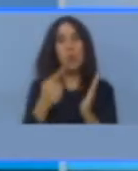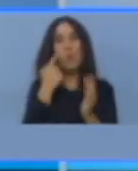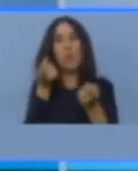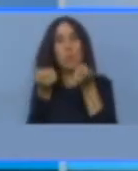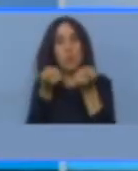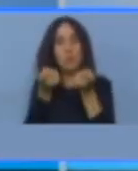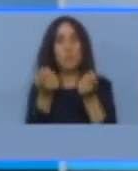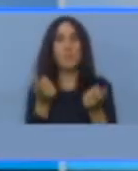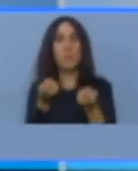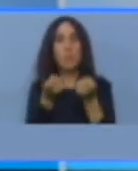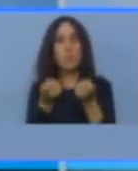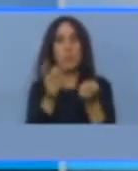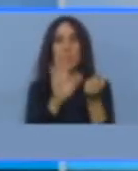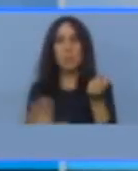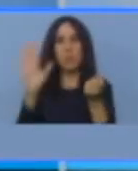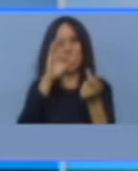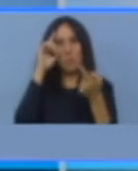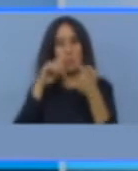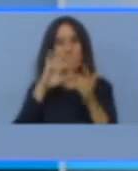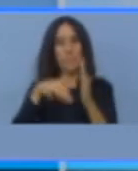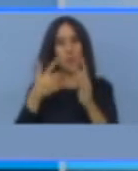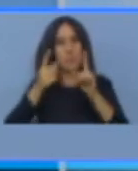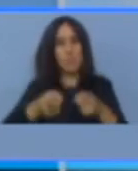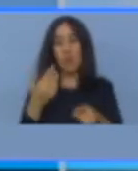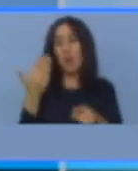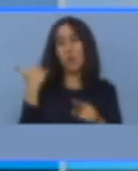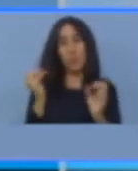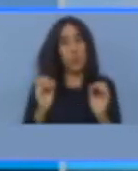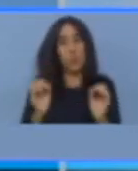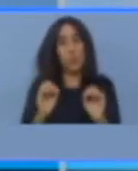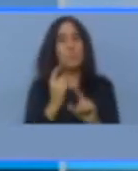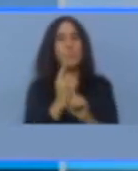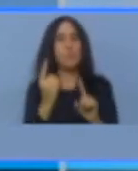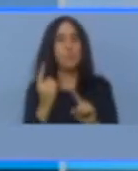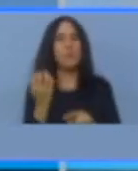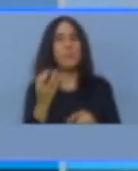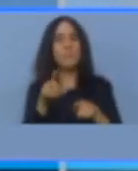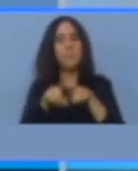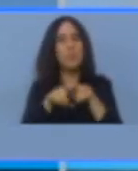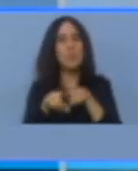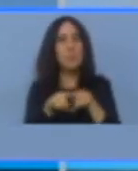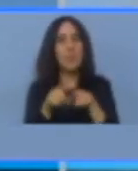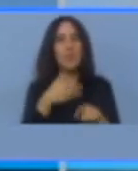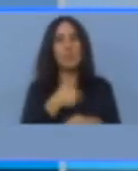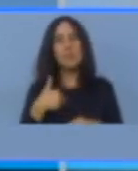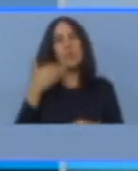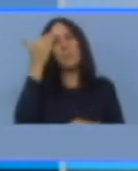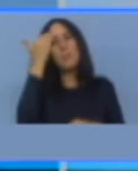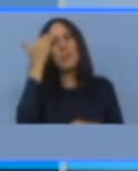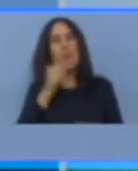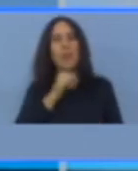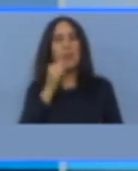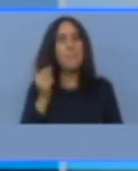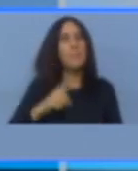coordenação nacional para a implementação do plano, que não existia antes, porque mesmo politicamente a saúde mental é